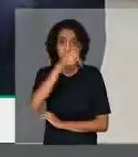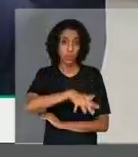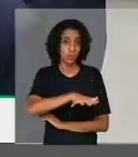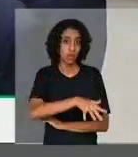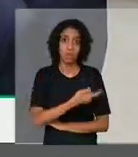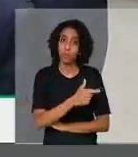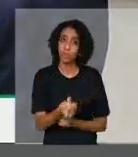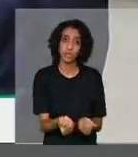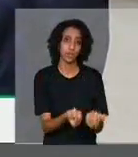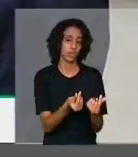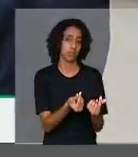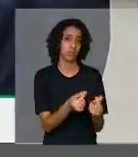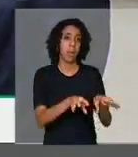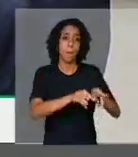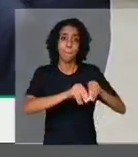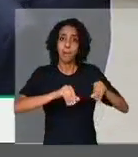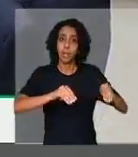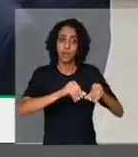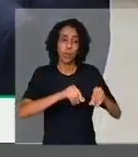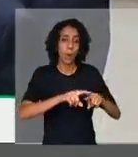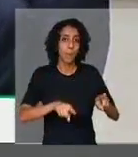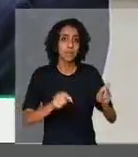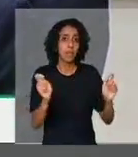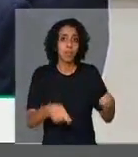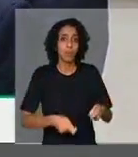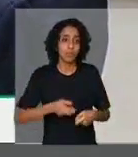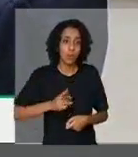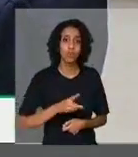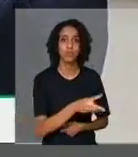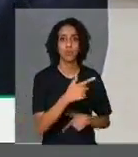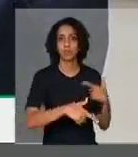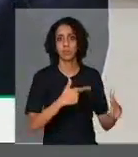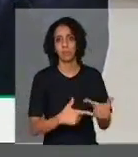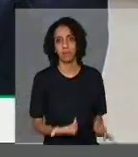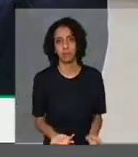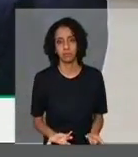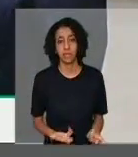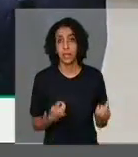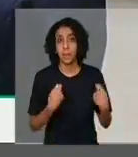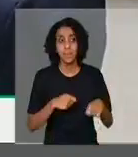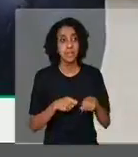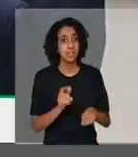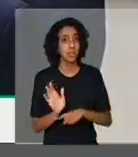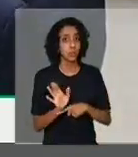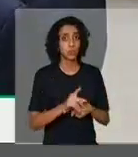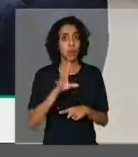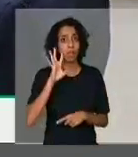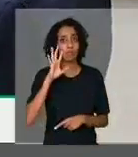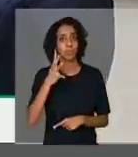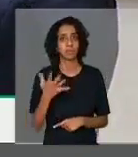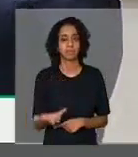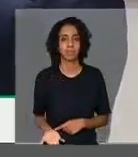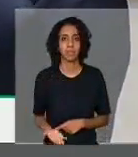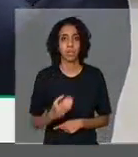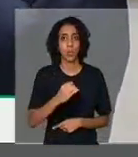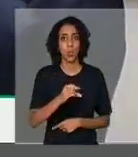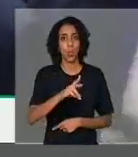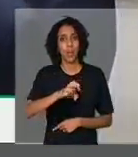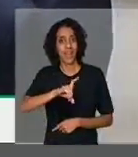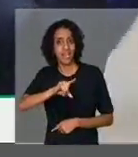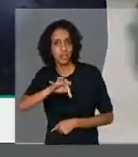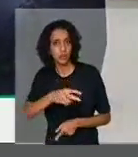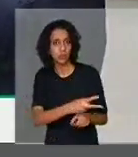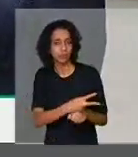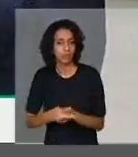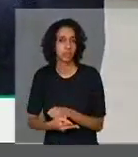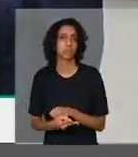pagar. Plantaram, não produziram, não tem renda e, portanto, precisam de uma solução para essa demanda do crédito, tanto